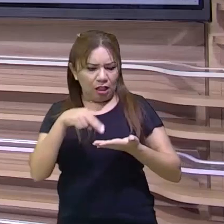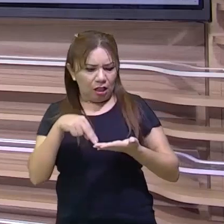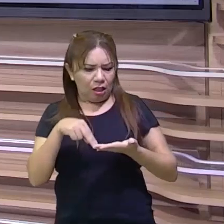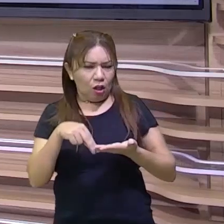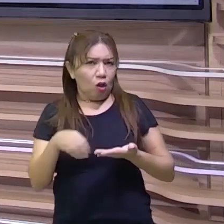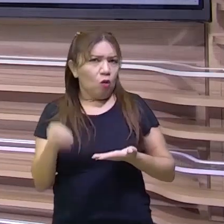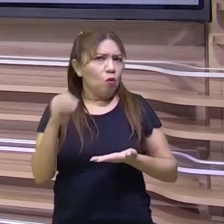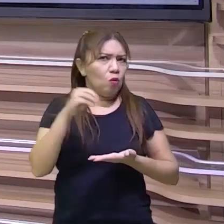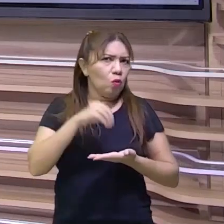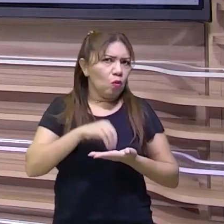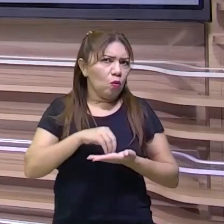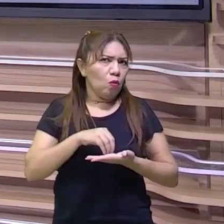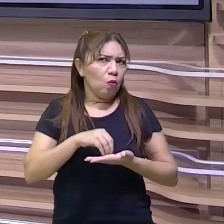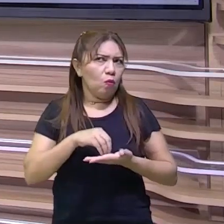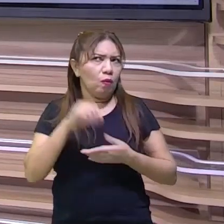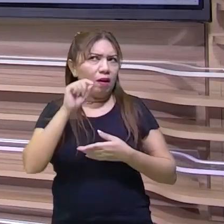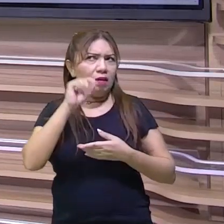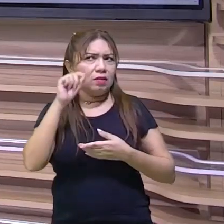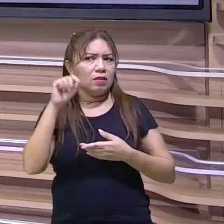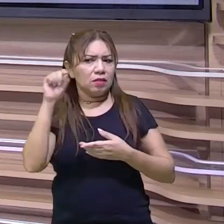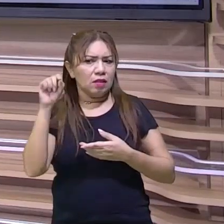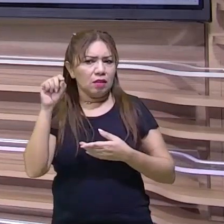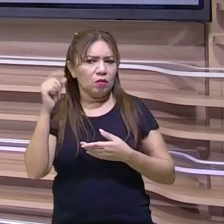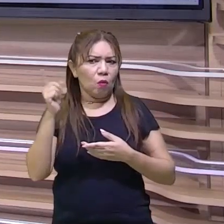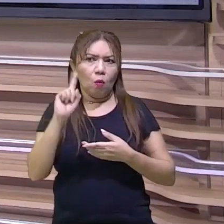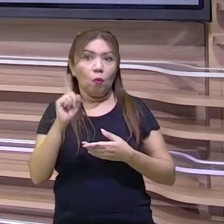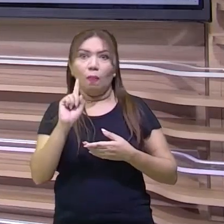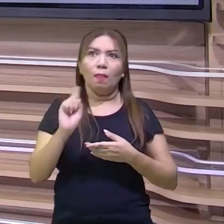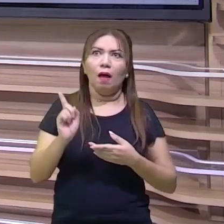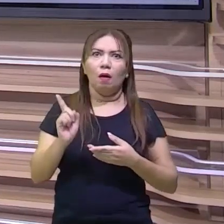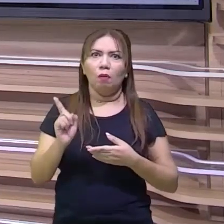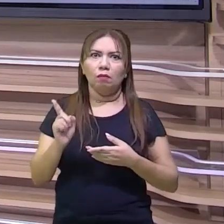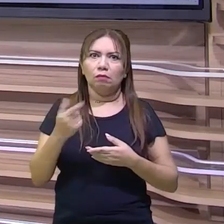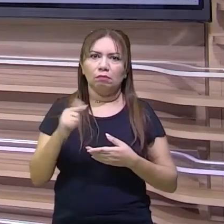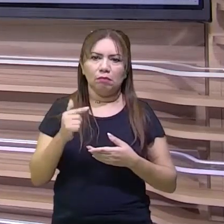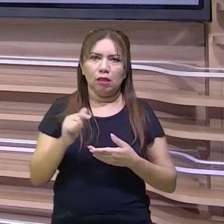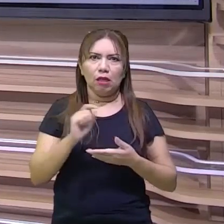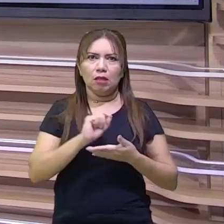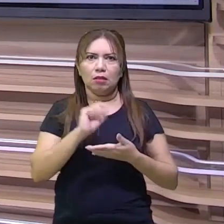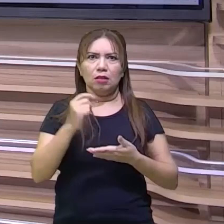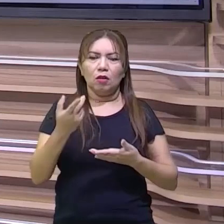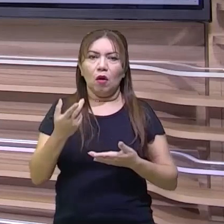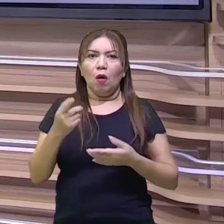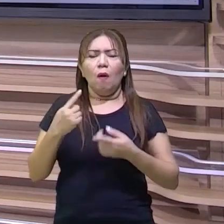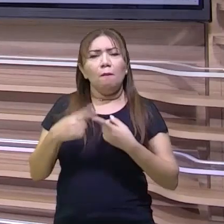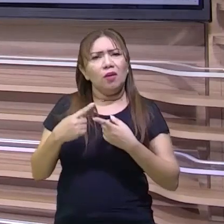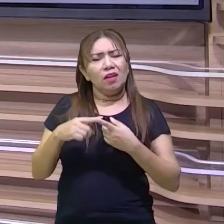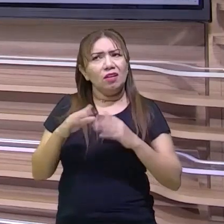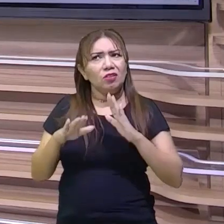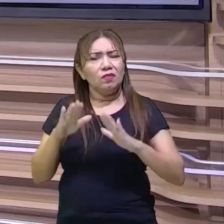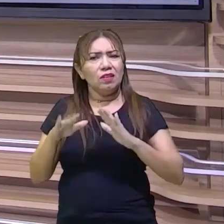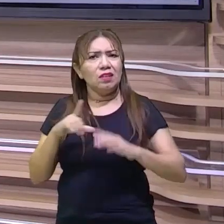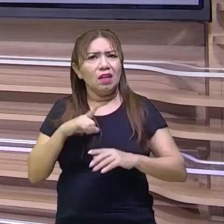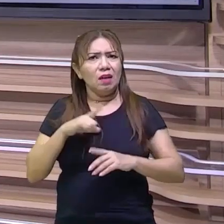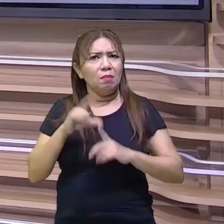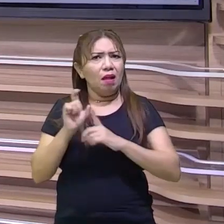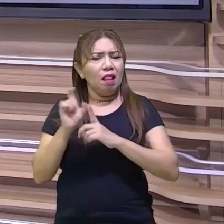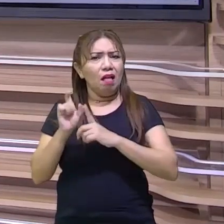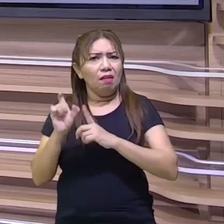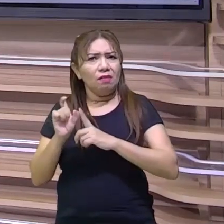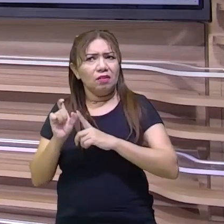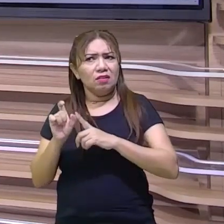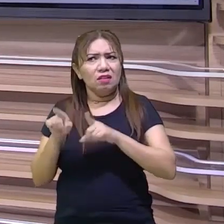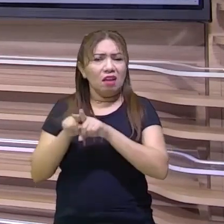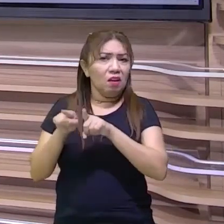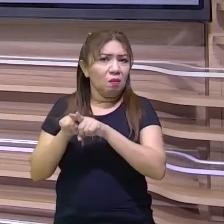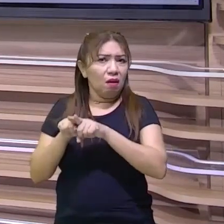acento, pode ser que seja uma palavra diferente, porque às vezes as palavras se escrevem iguais, mas acentuam-se diferente